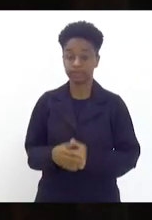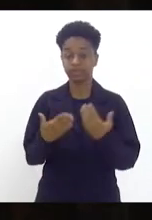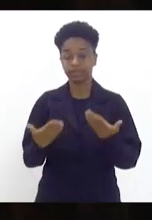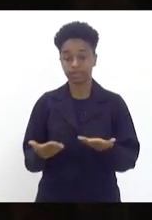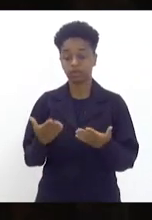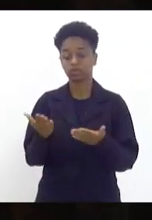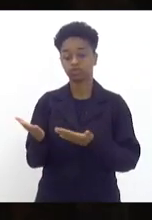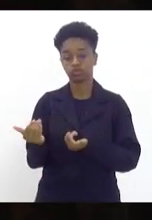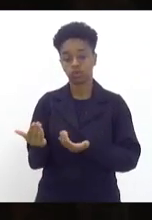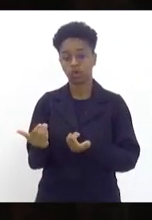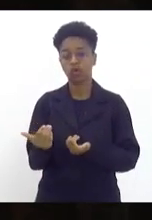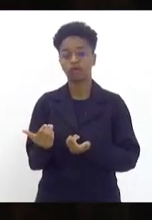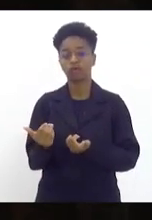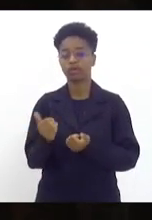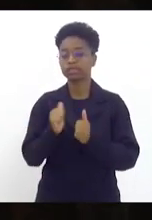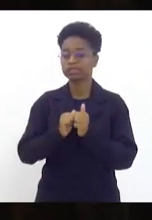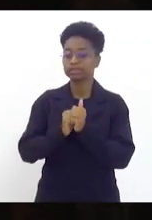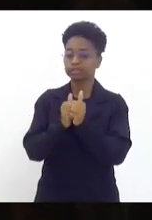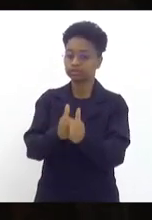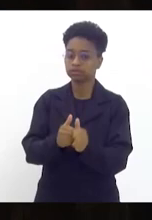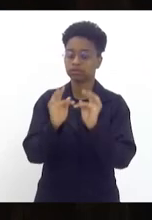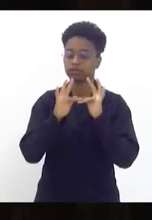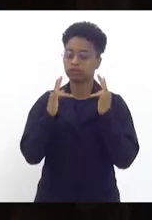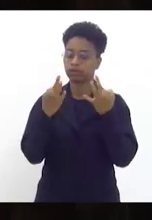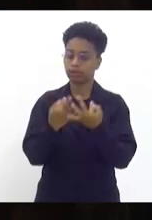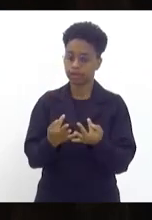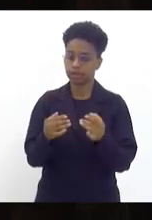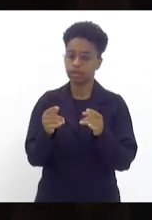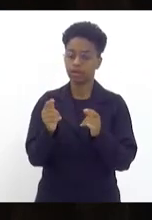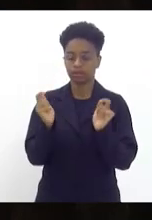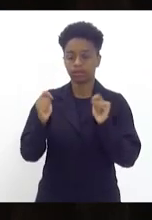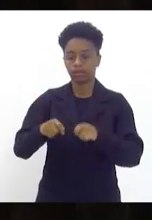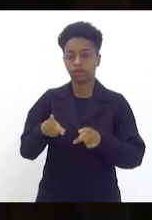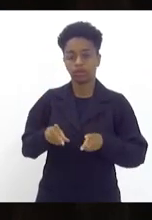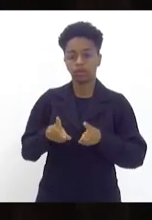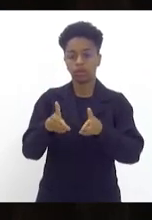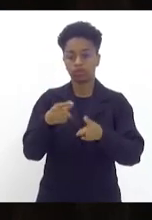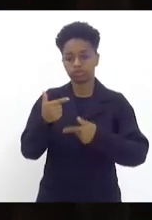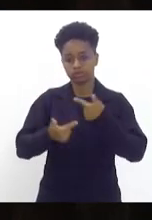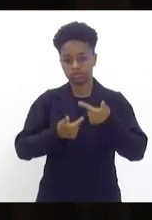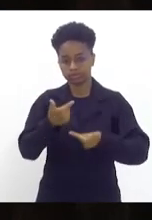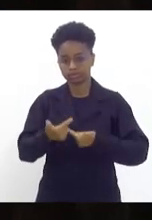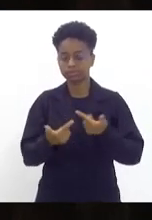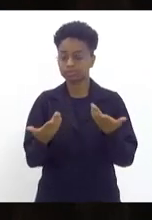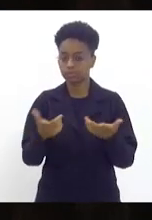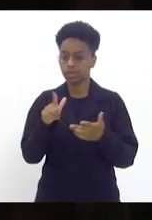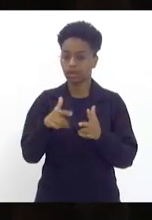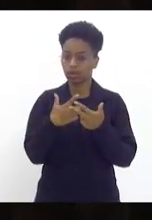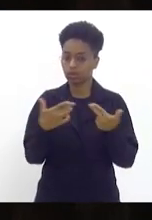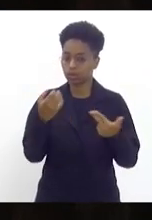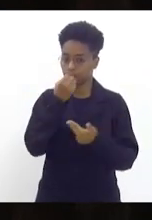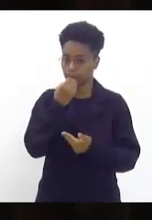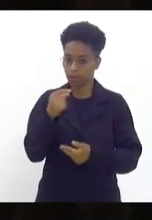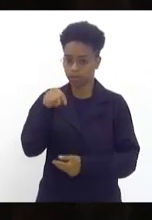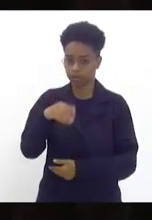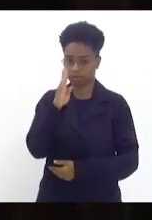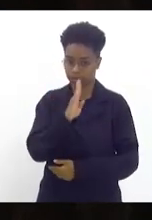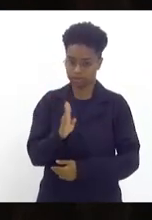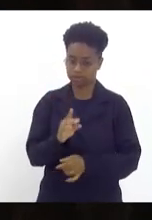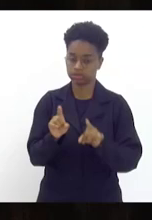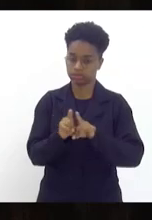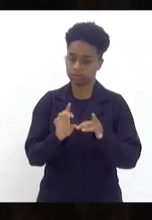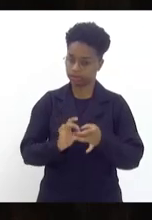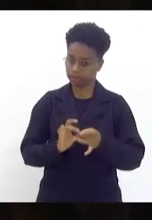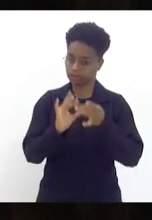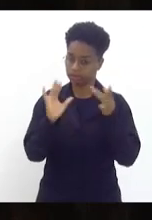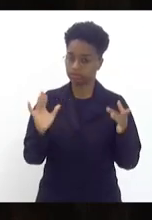jovem, acompanhado e fortalecido pelo pai, ele pode continuar o negócio, que é uma coisa boa para o Brasil dentro da sua liberdade. Aí não